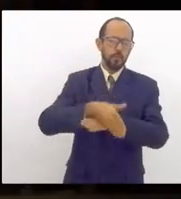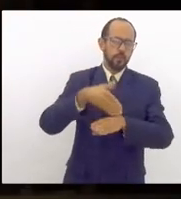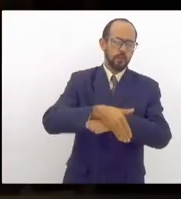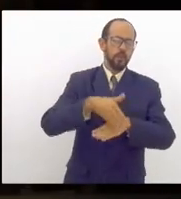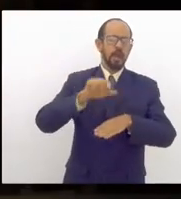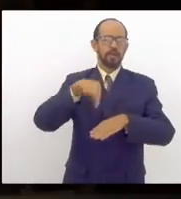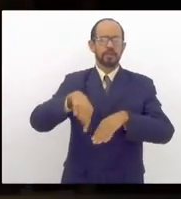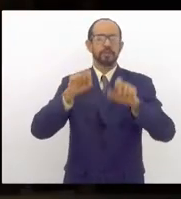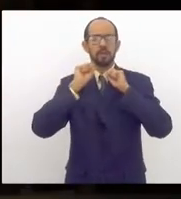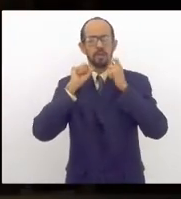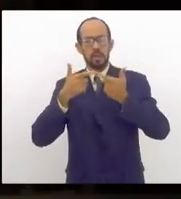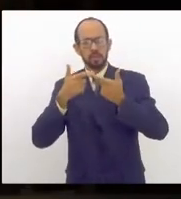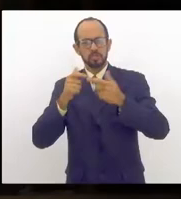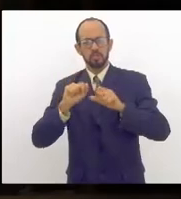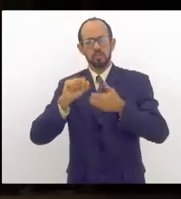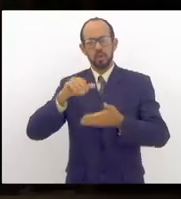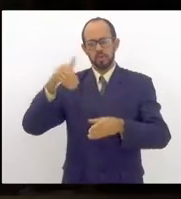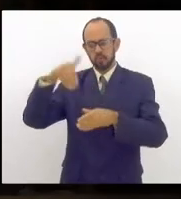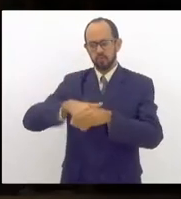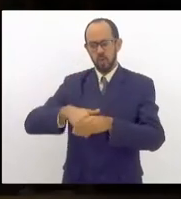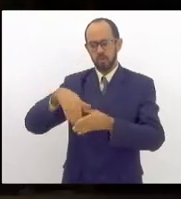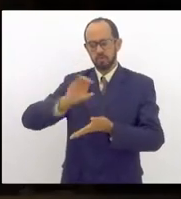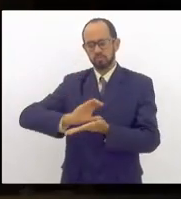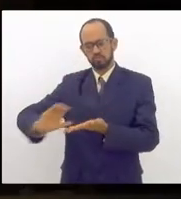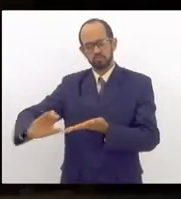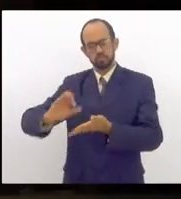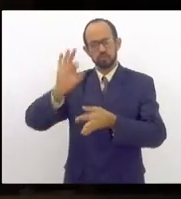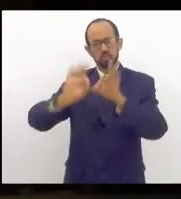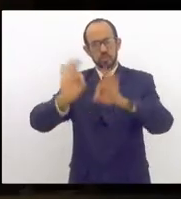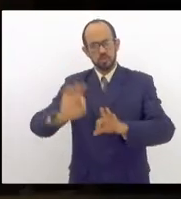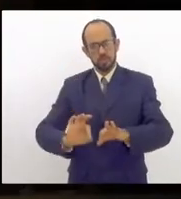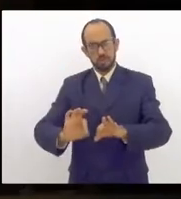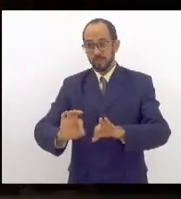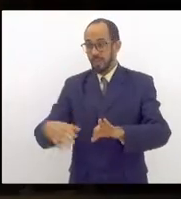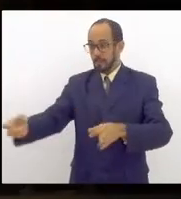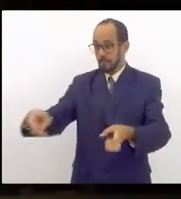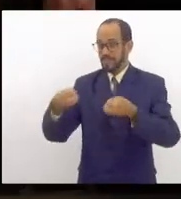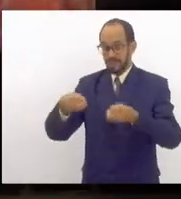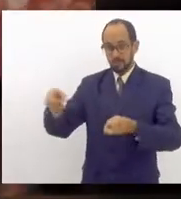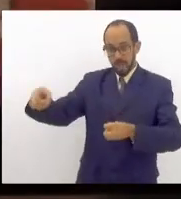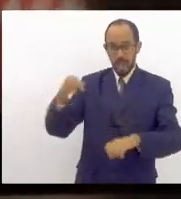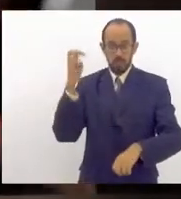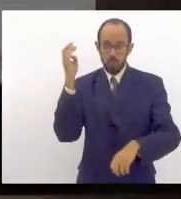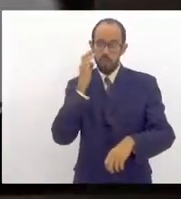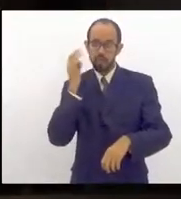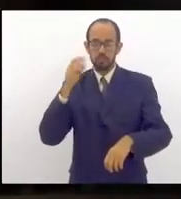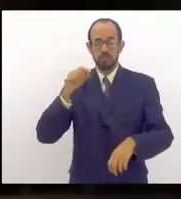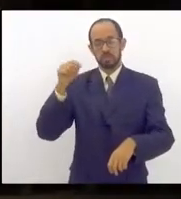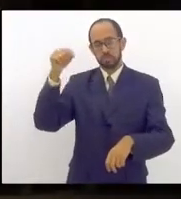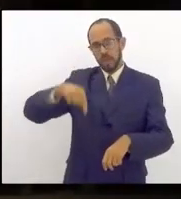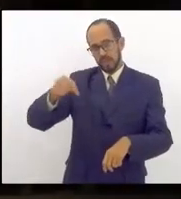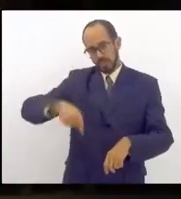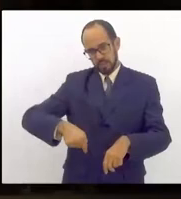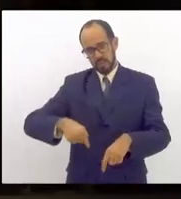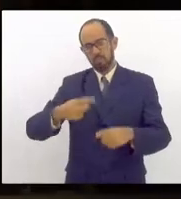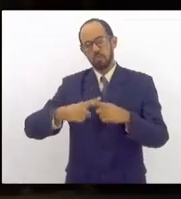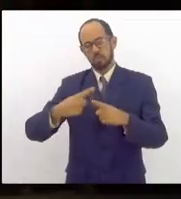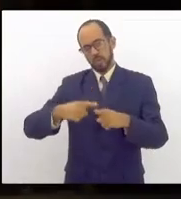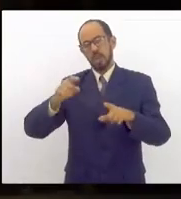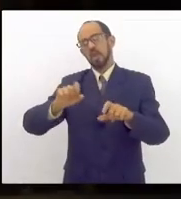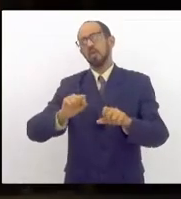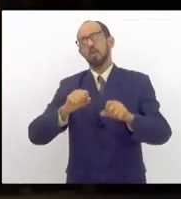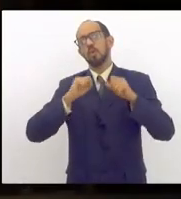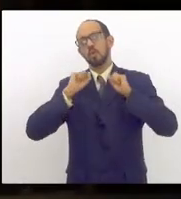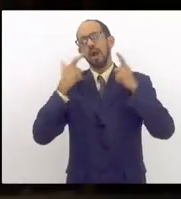são votados quando o orçamento é votado E aí vem a Mônica Francisco aqui porque muitas vezes né o Parlamento